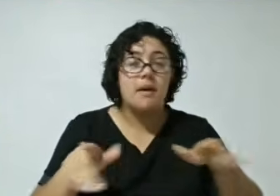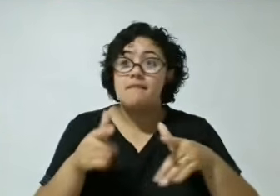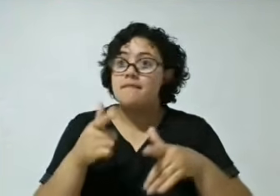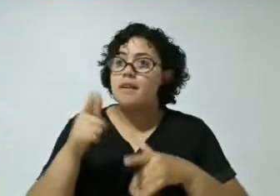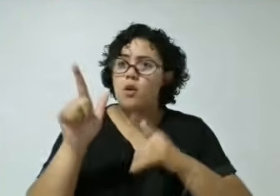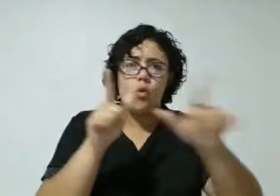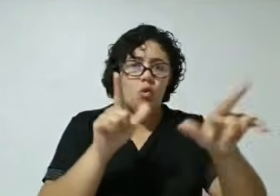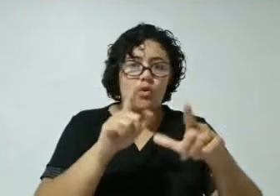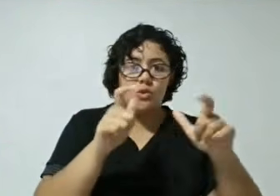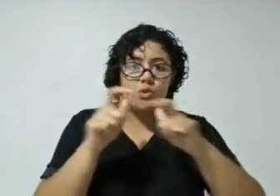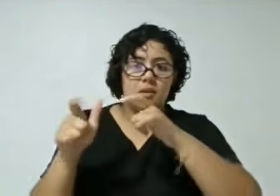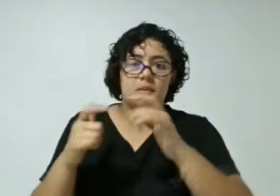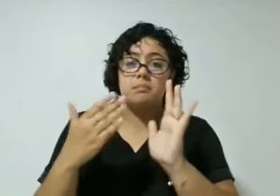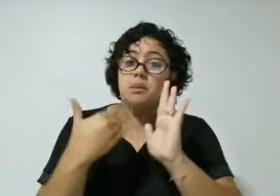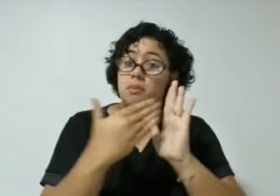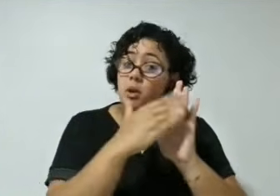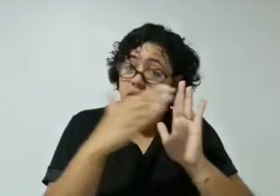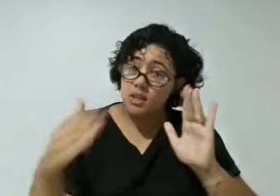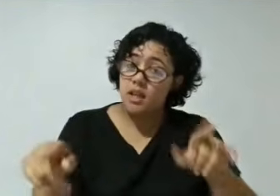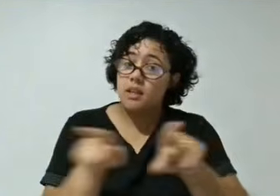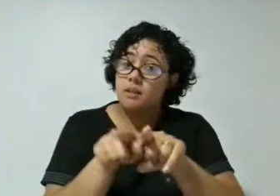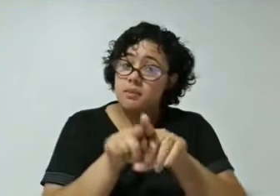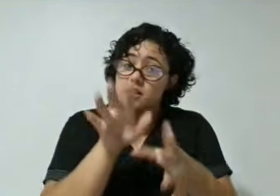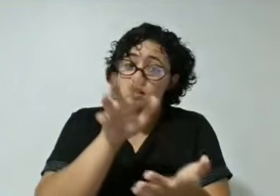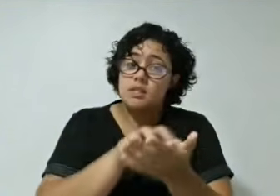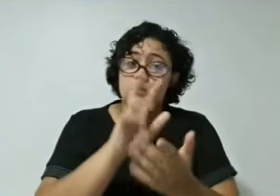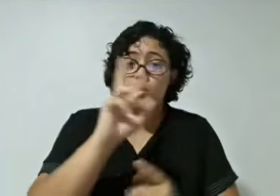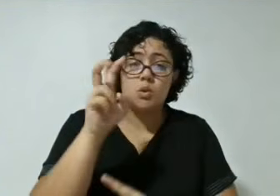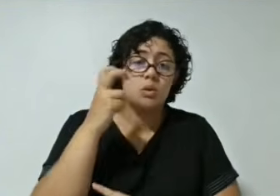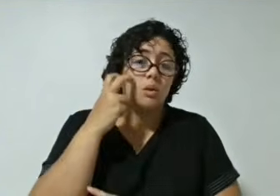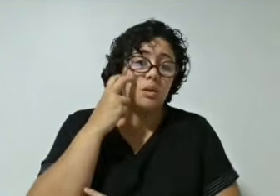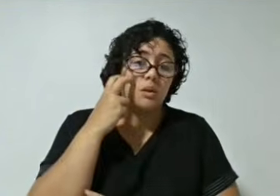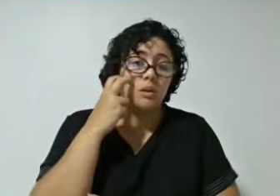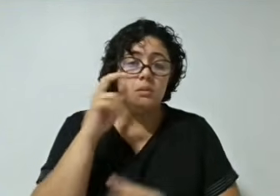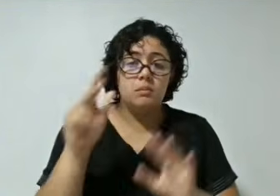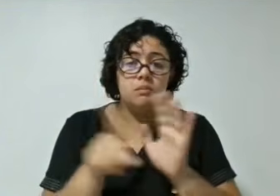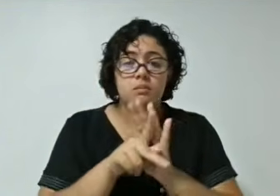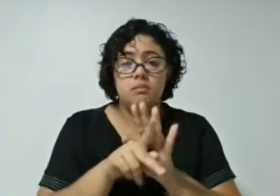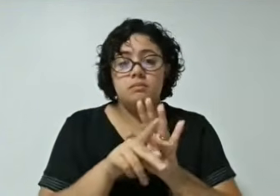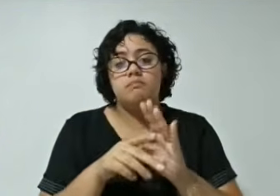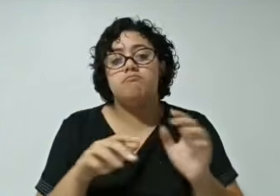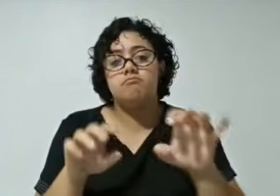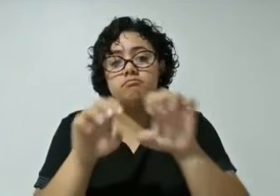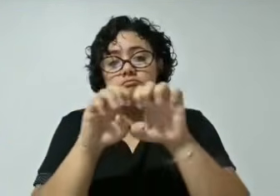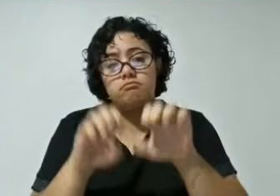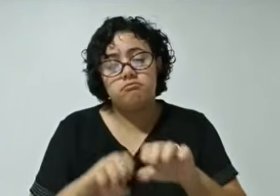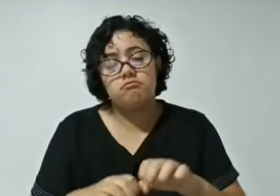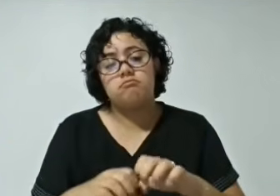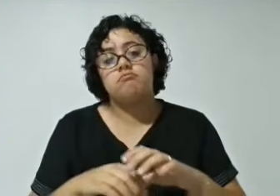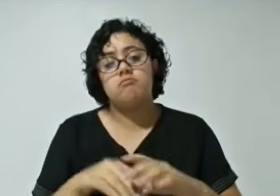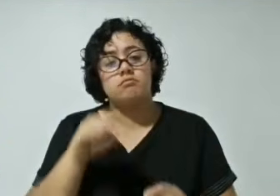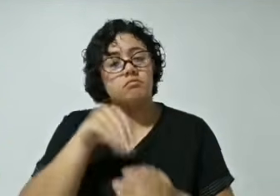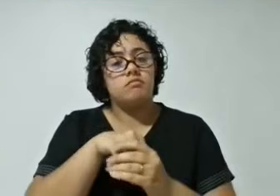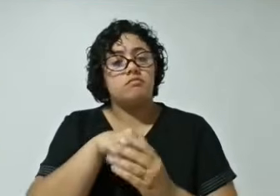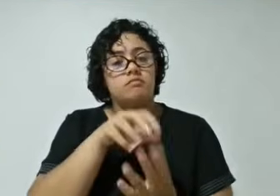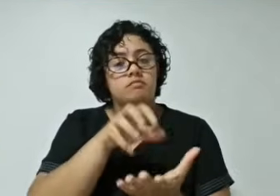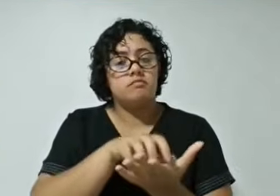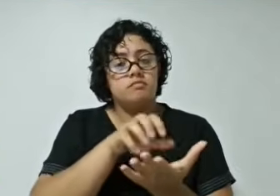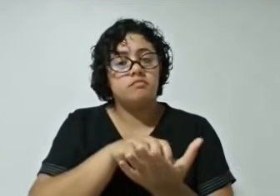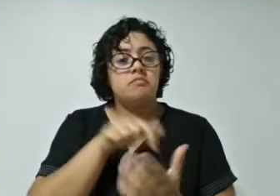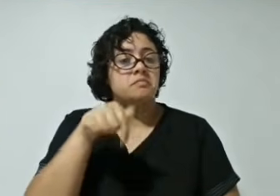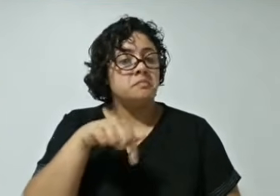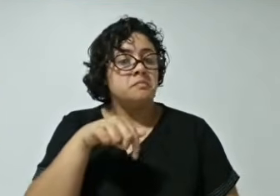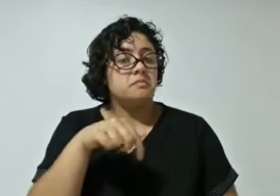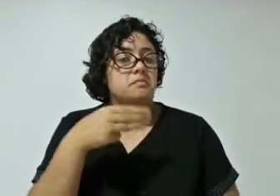as bibliotecas quanto os centros culturais, e a própria estrutura está dentro, né, da Fundação Municipal de Cultura, né?